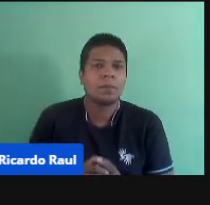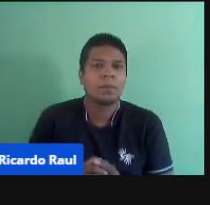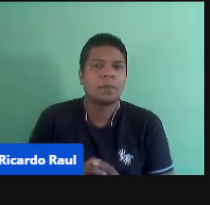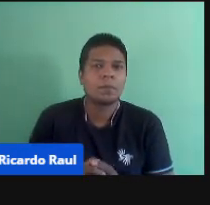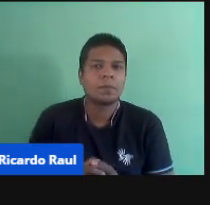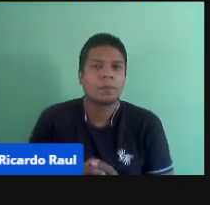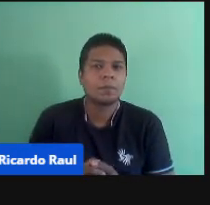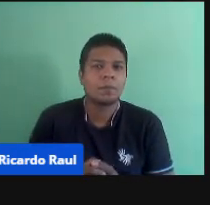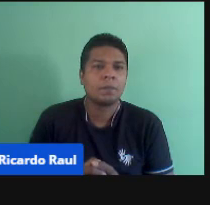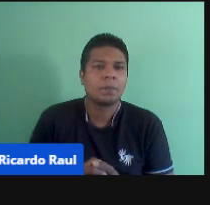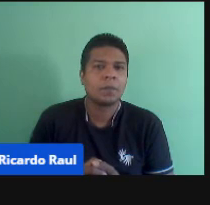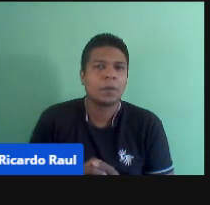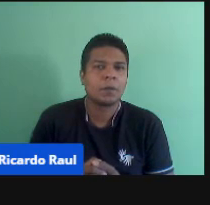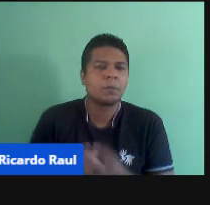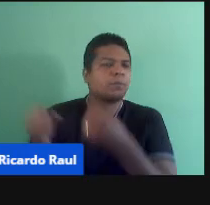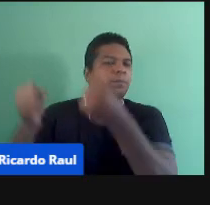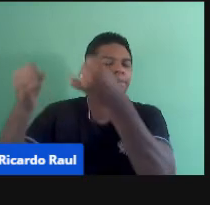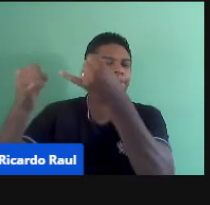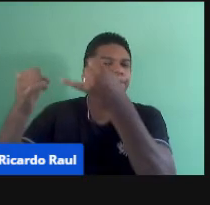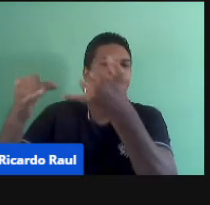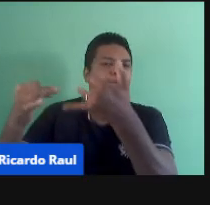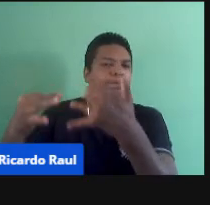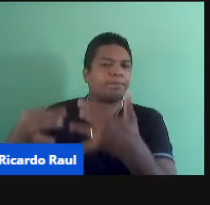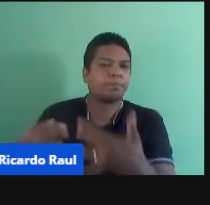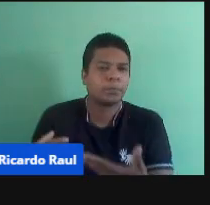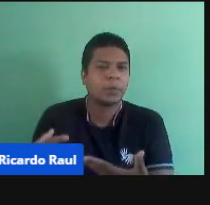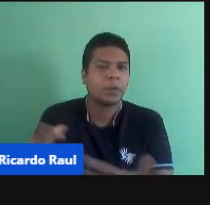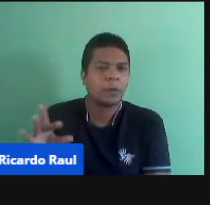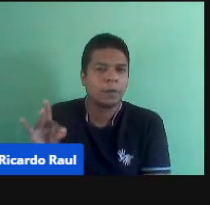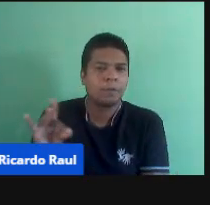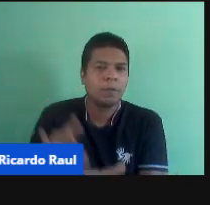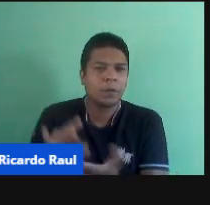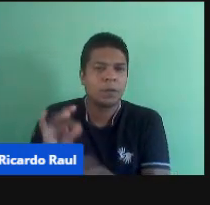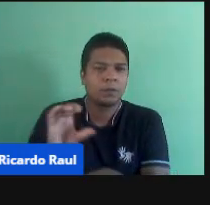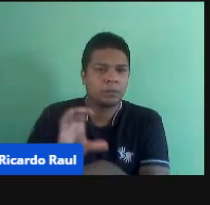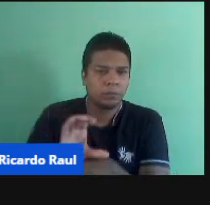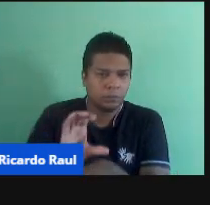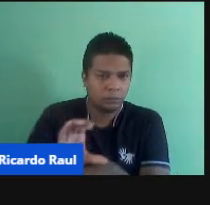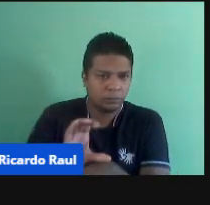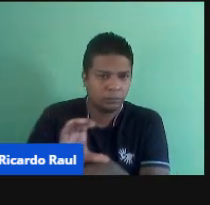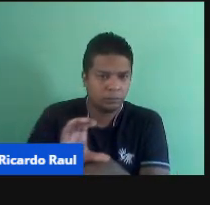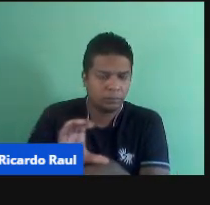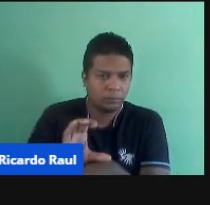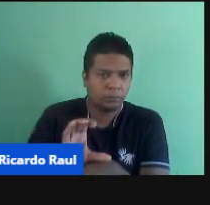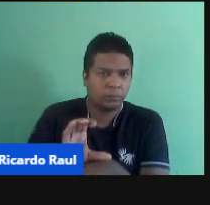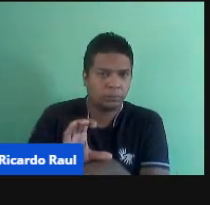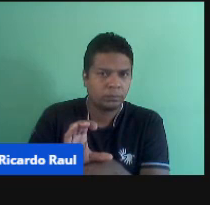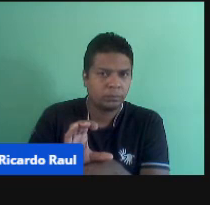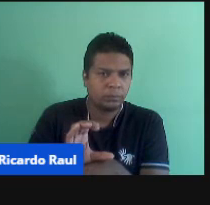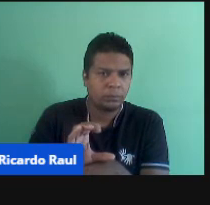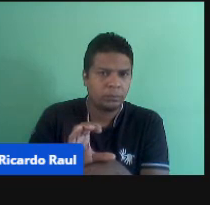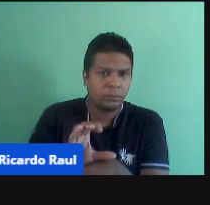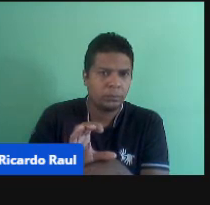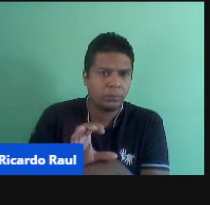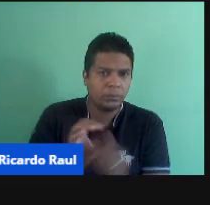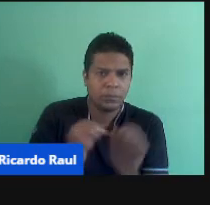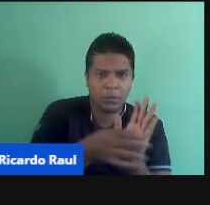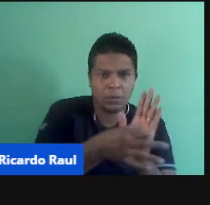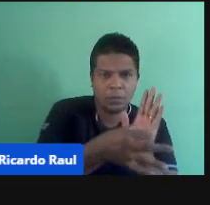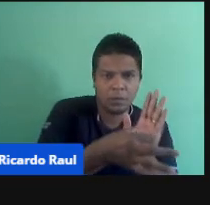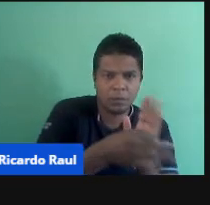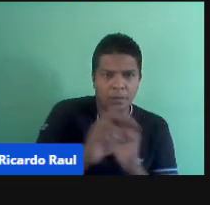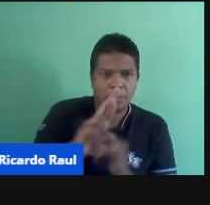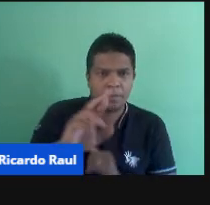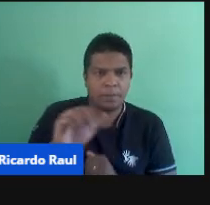trazendo essa fala, essa verdade científica aí, a opinião do Rafael